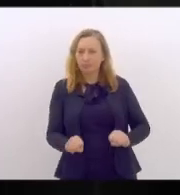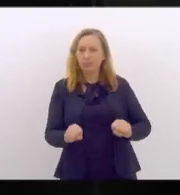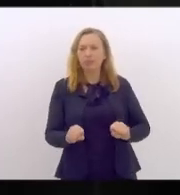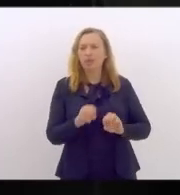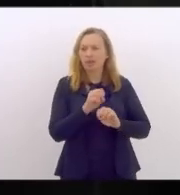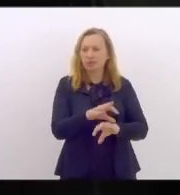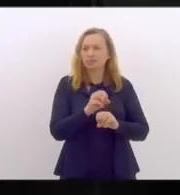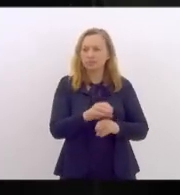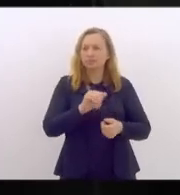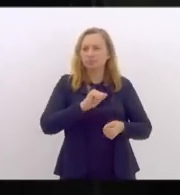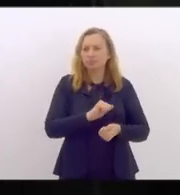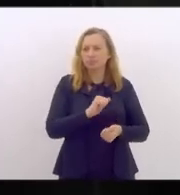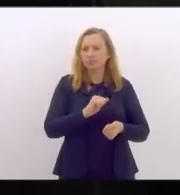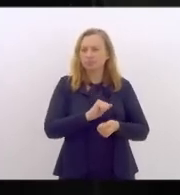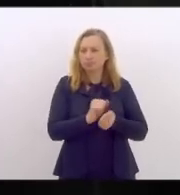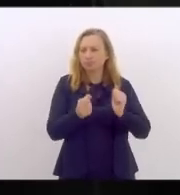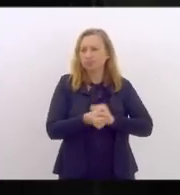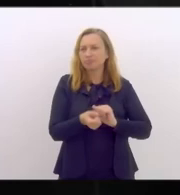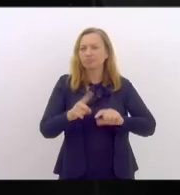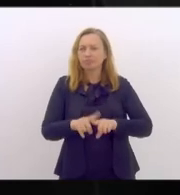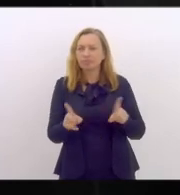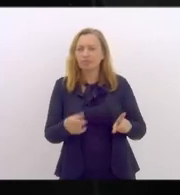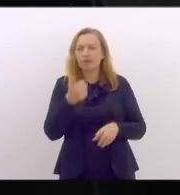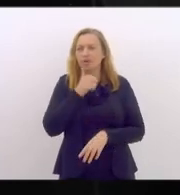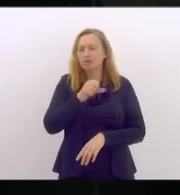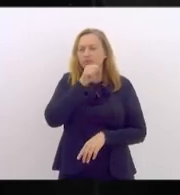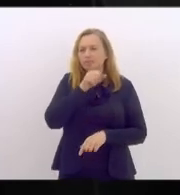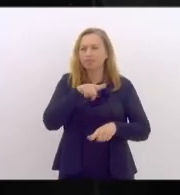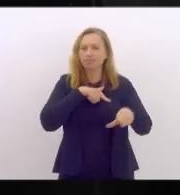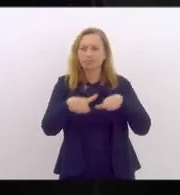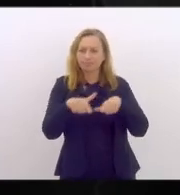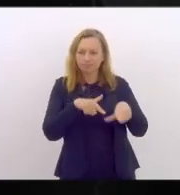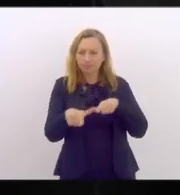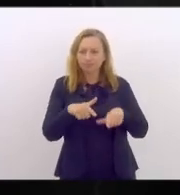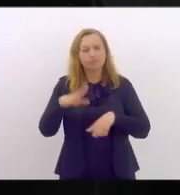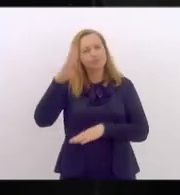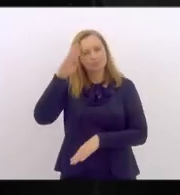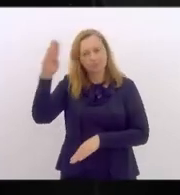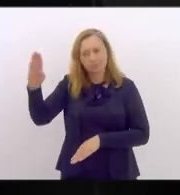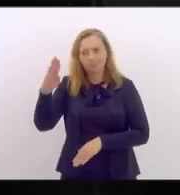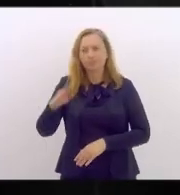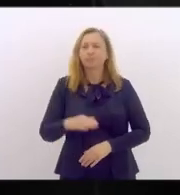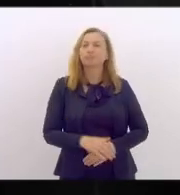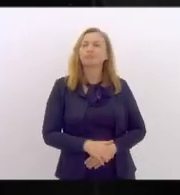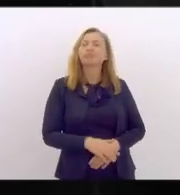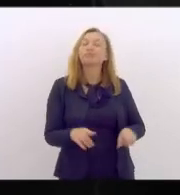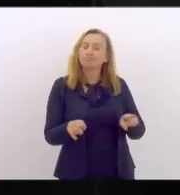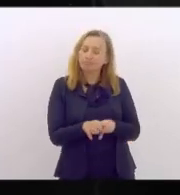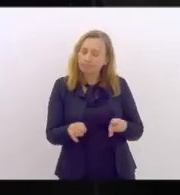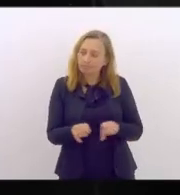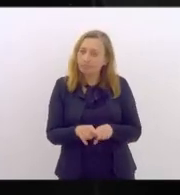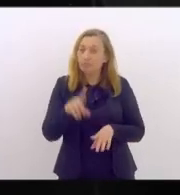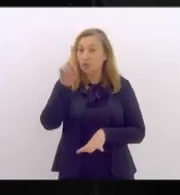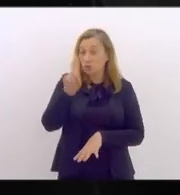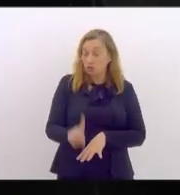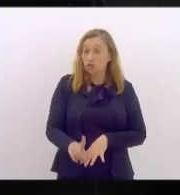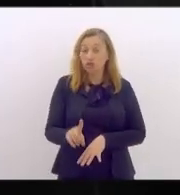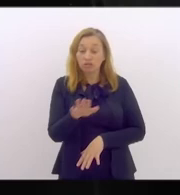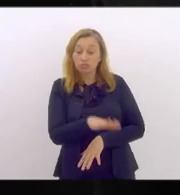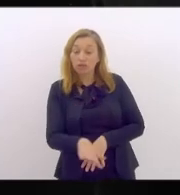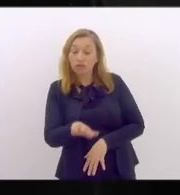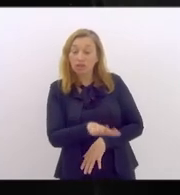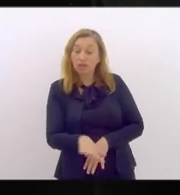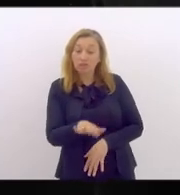mas para as mães trabalhadoras para as famílias é fundamental e é fundamental também para o direito da criança